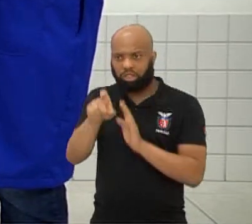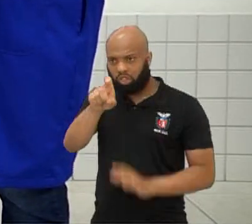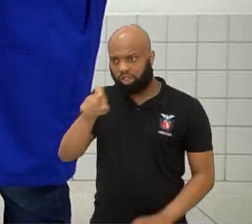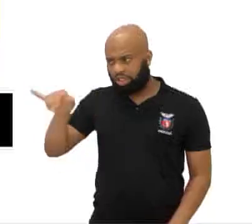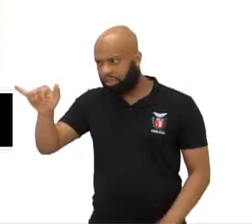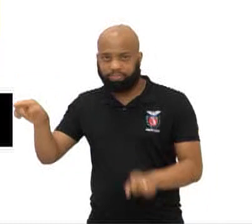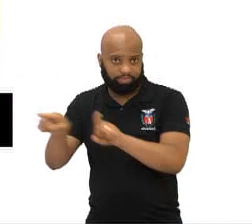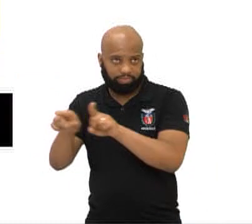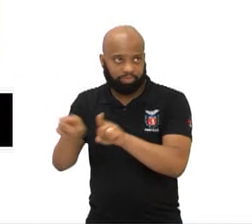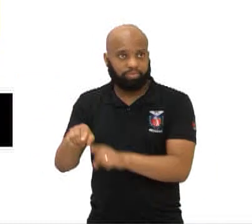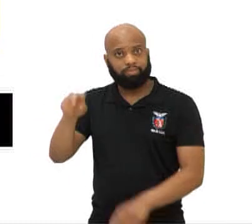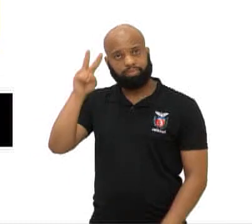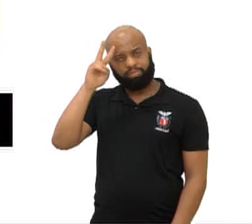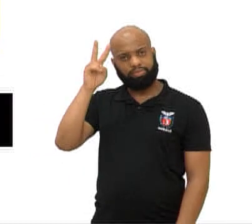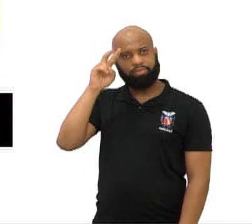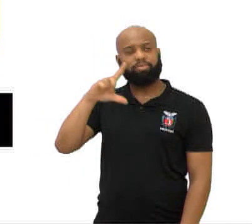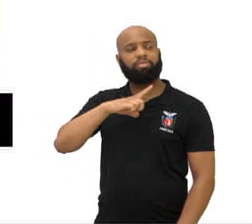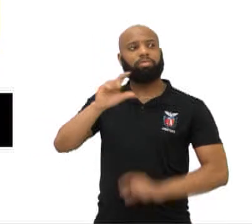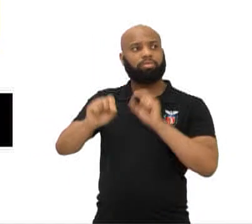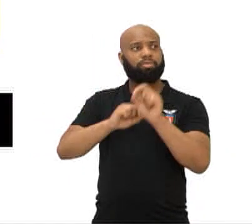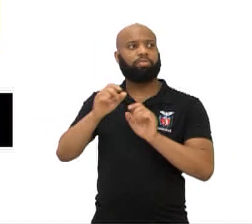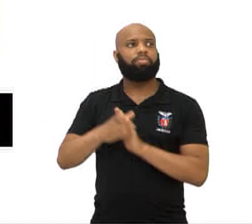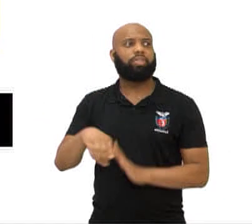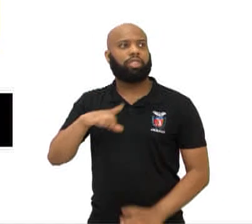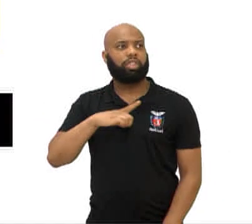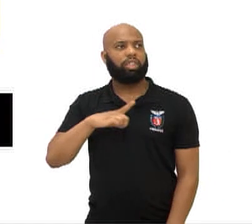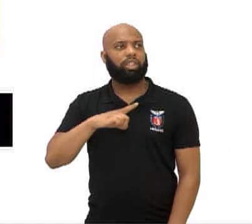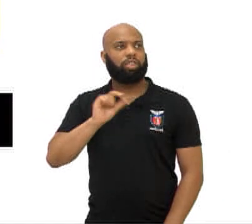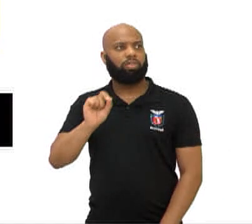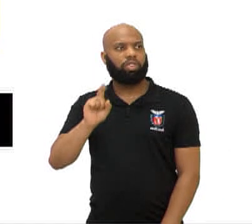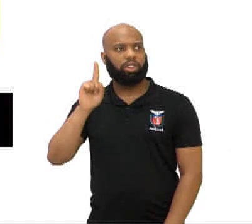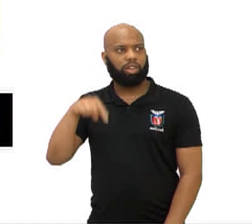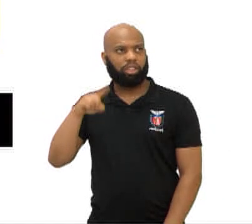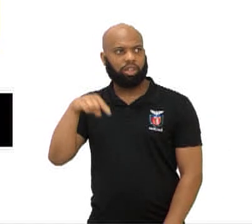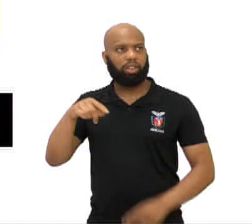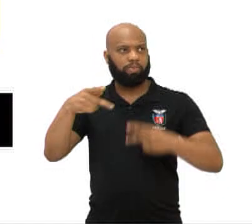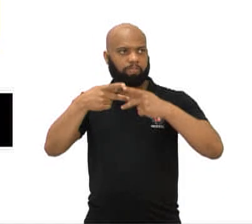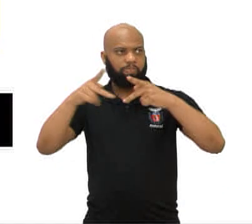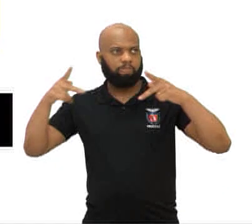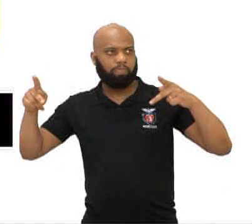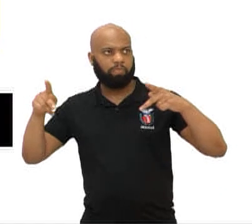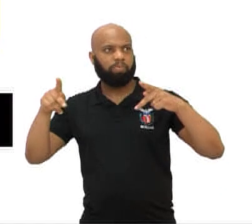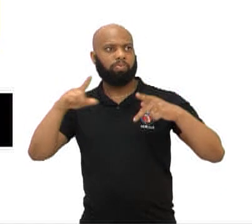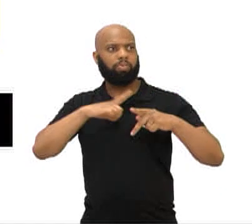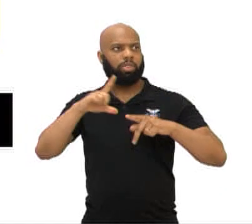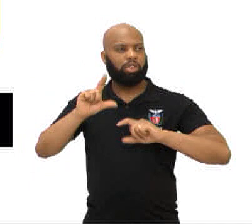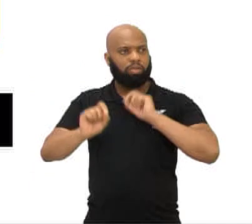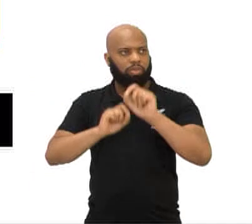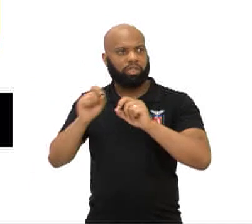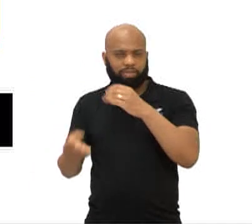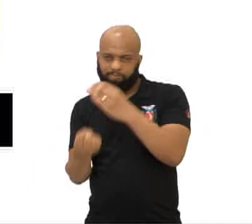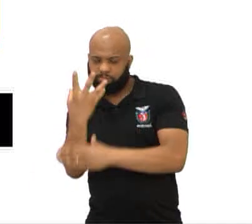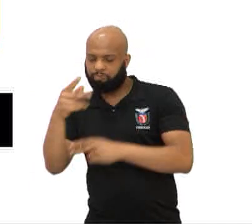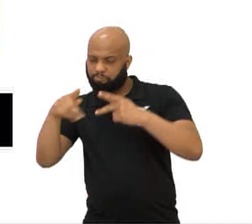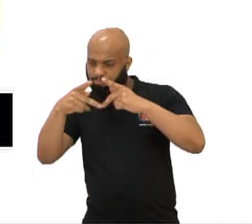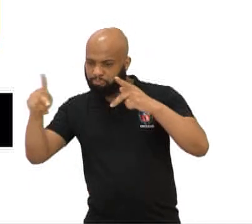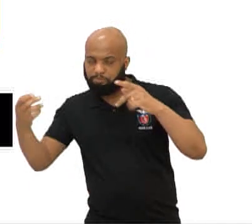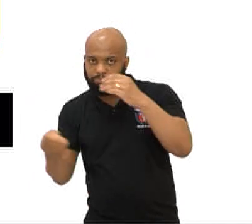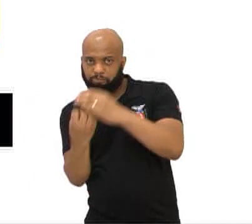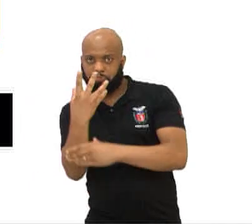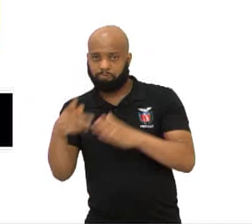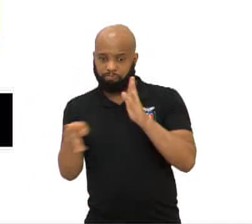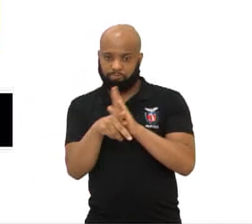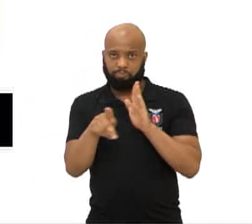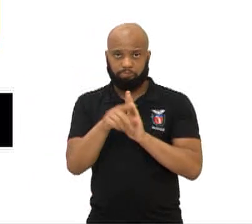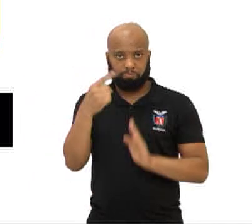Y. Lembram, pessoal, da opsina, aquela proteína que vai dar origem à questão dos